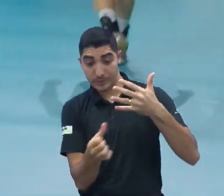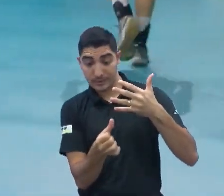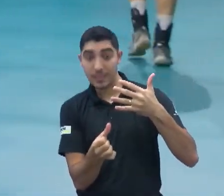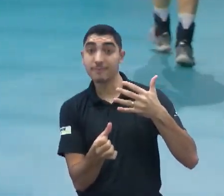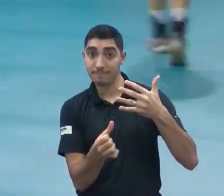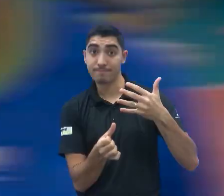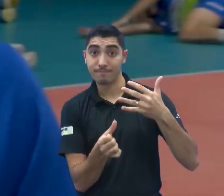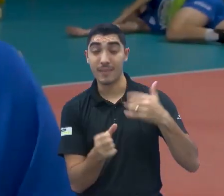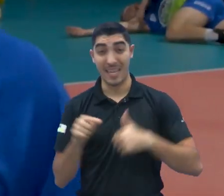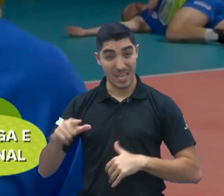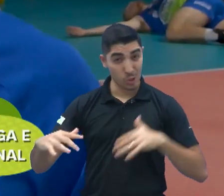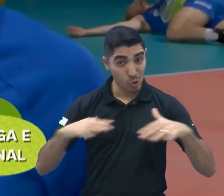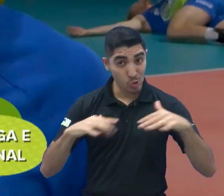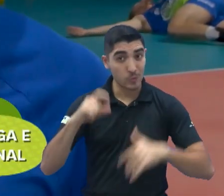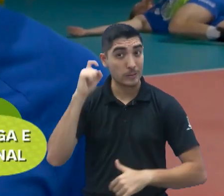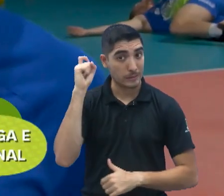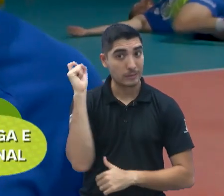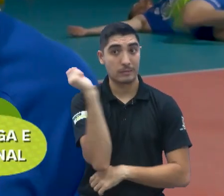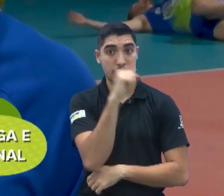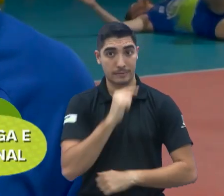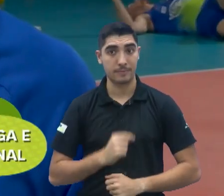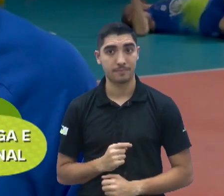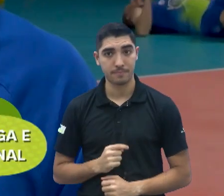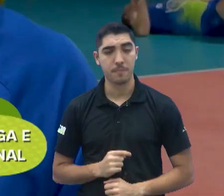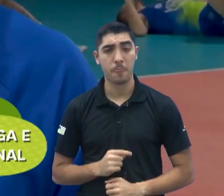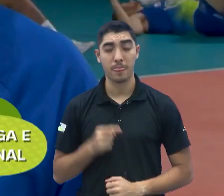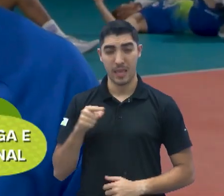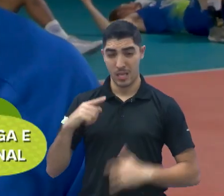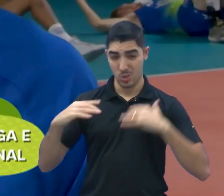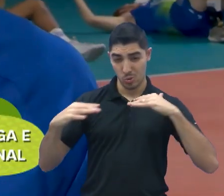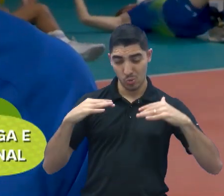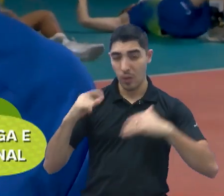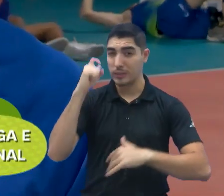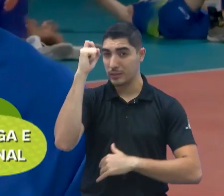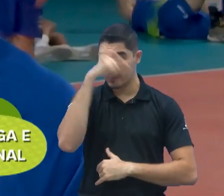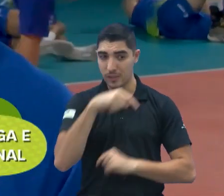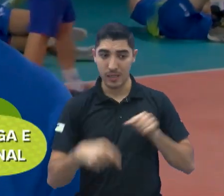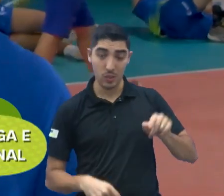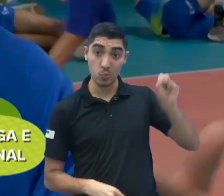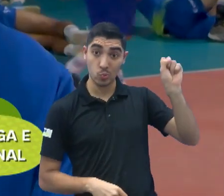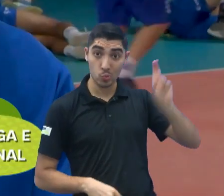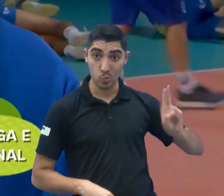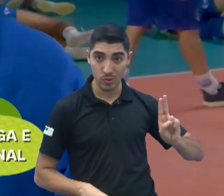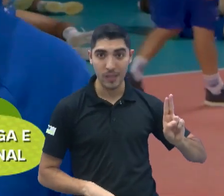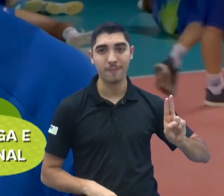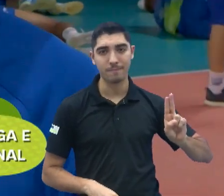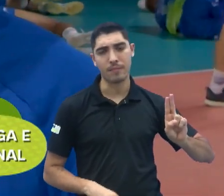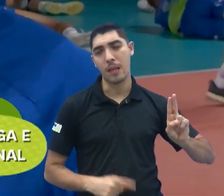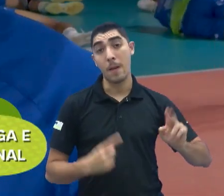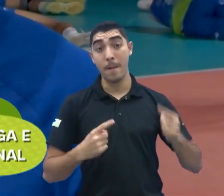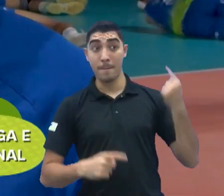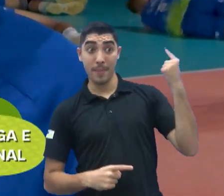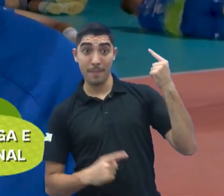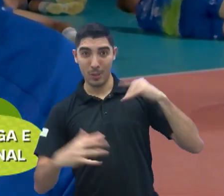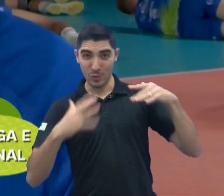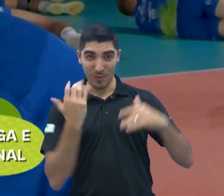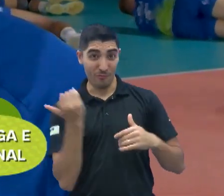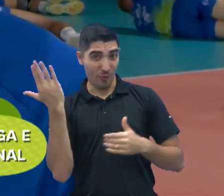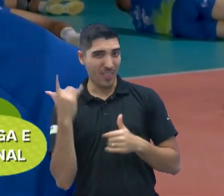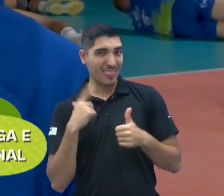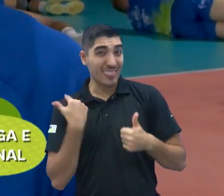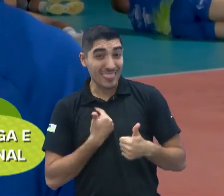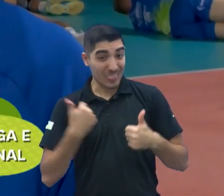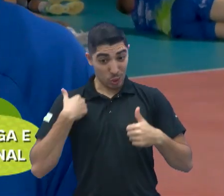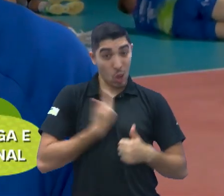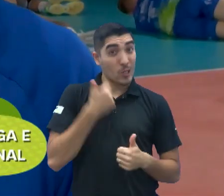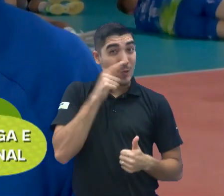jogo difícil. É um time muito difícil de ser batido, né? O primeiro jogo do turno lá, a gente abriu 1-0, estávamos bem e eles fizeram a